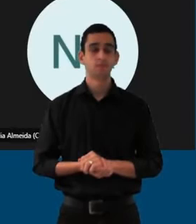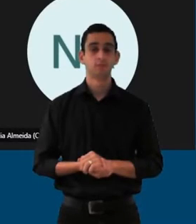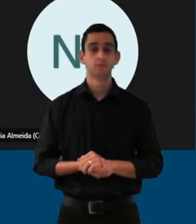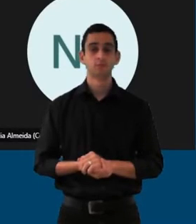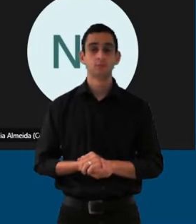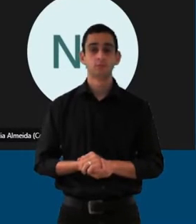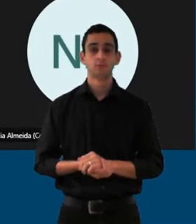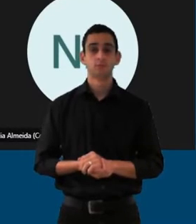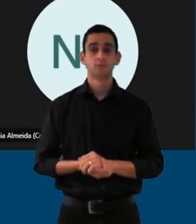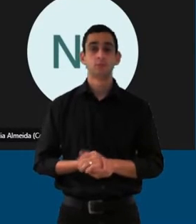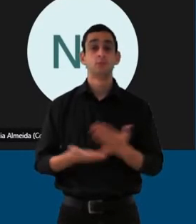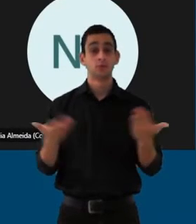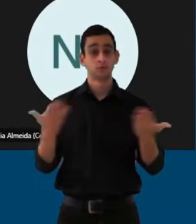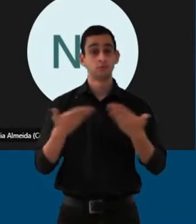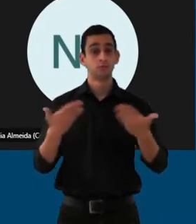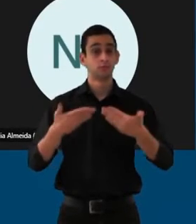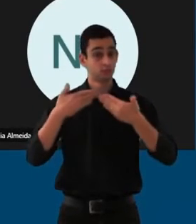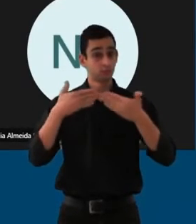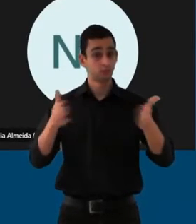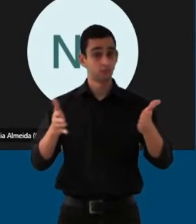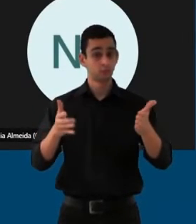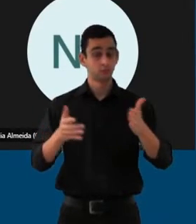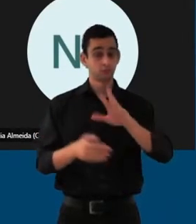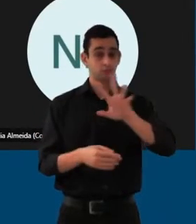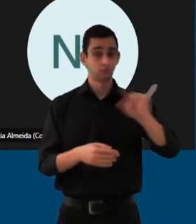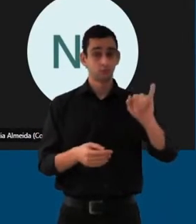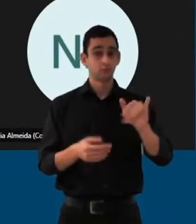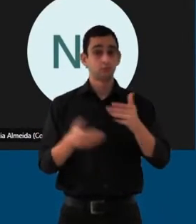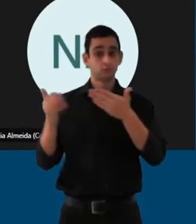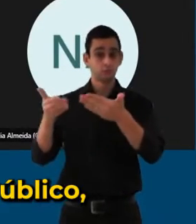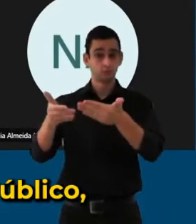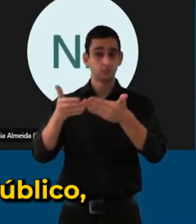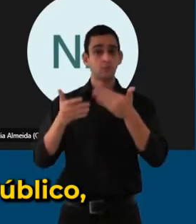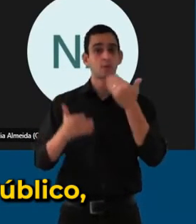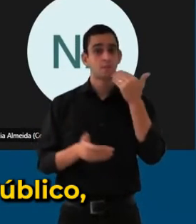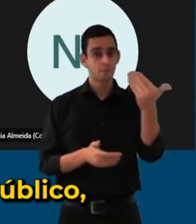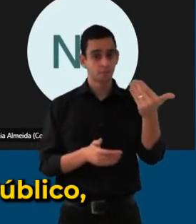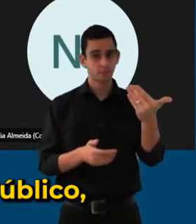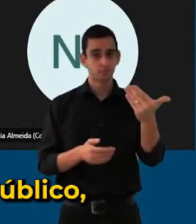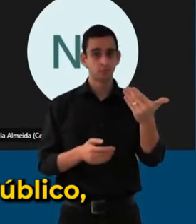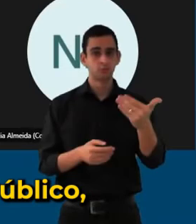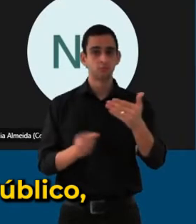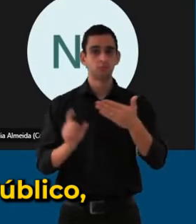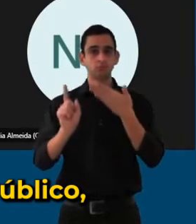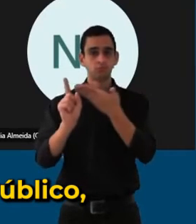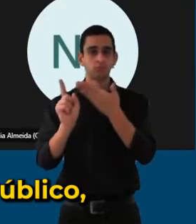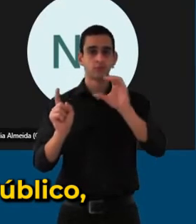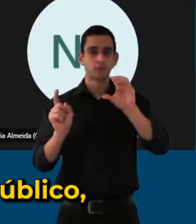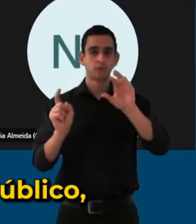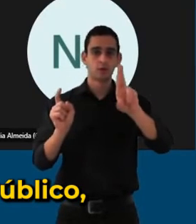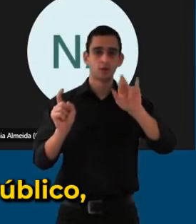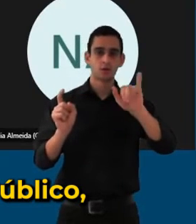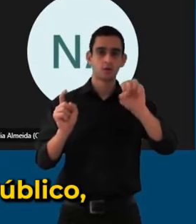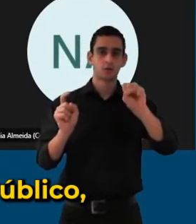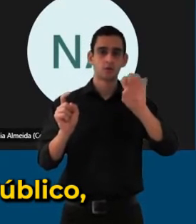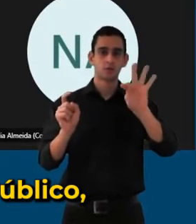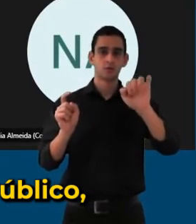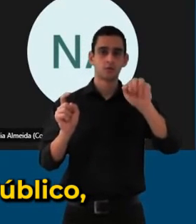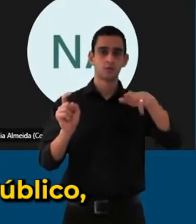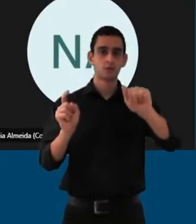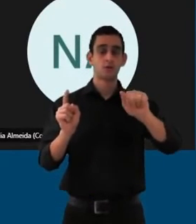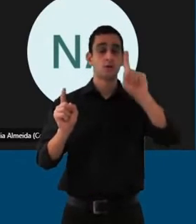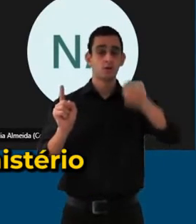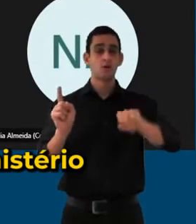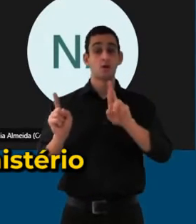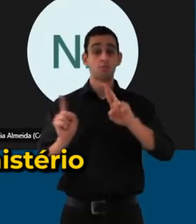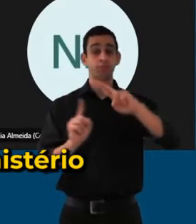eu abriria já a palavra para a doutora Cristina Razia, né, nossa representante aqui do Ministério